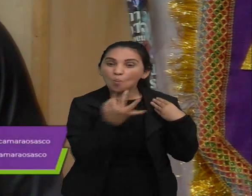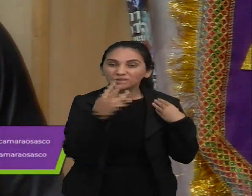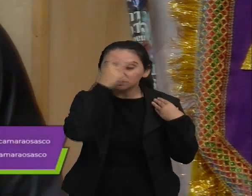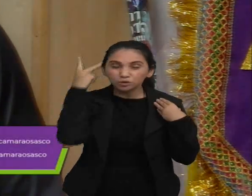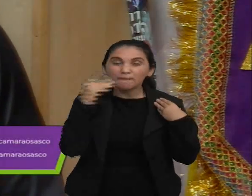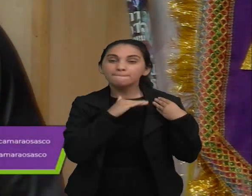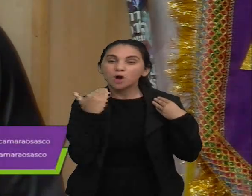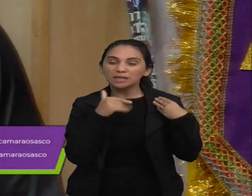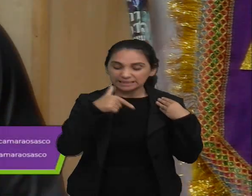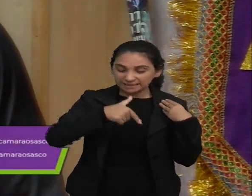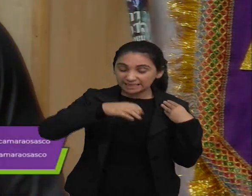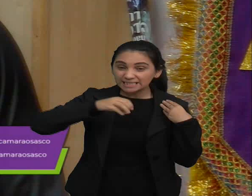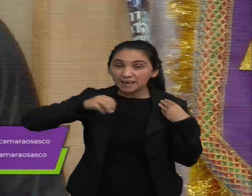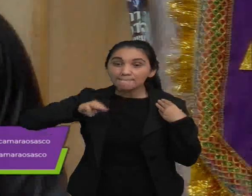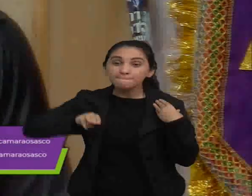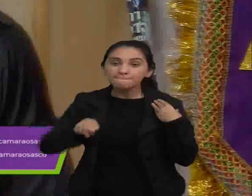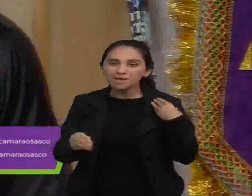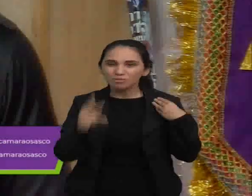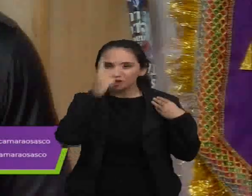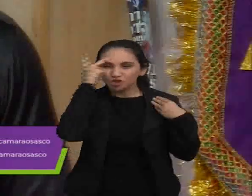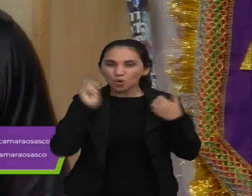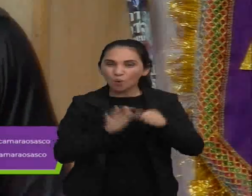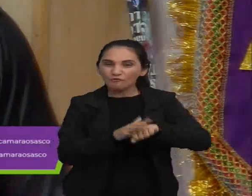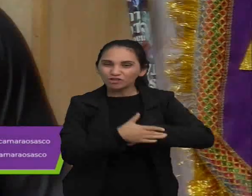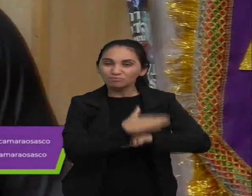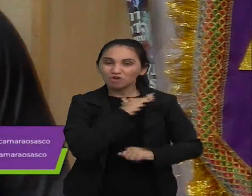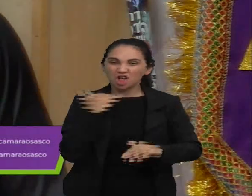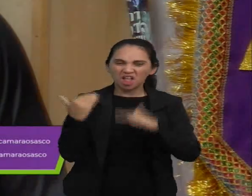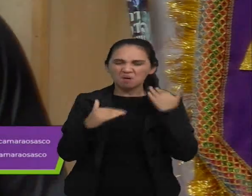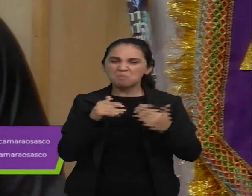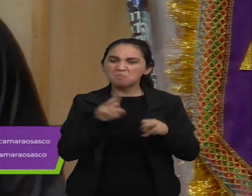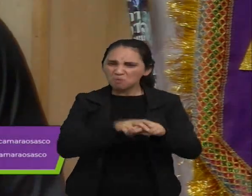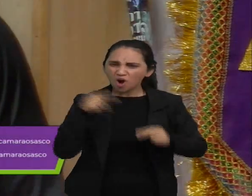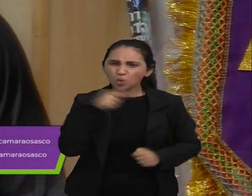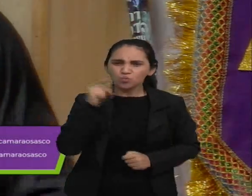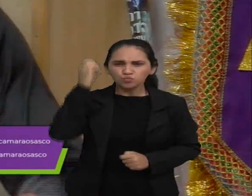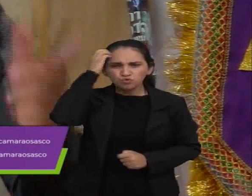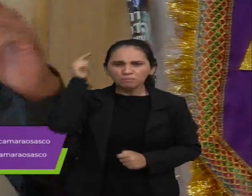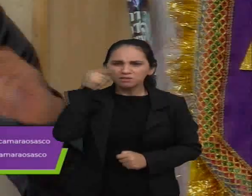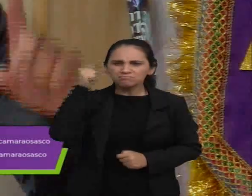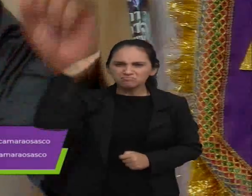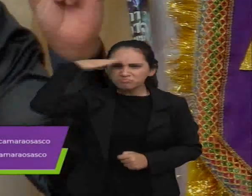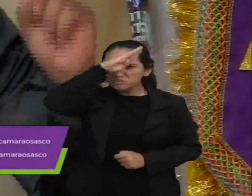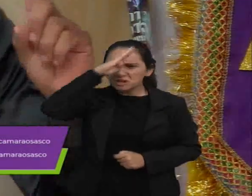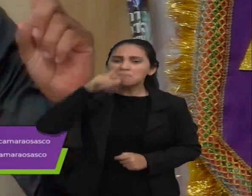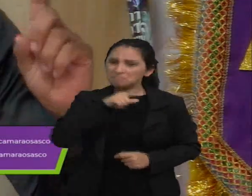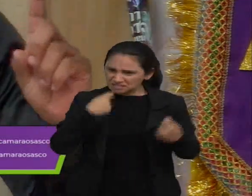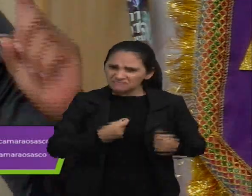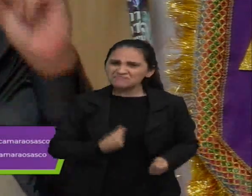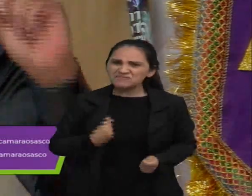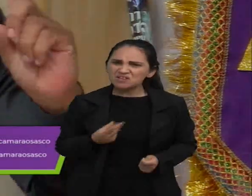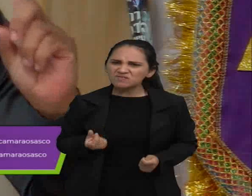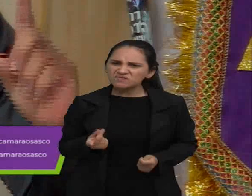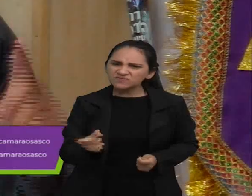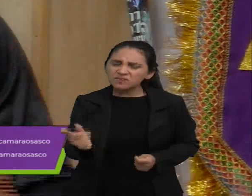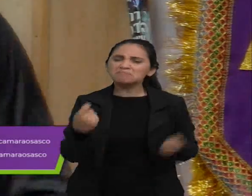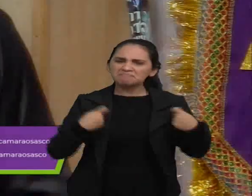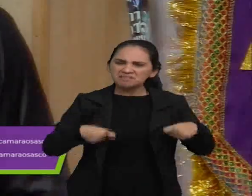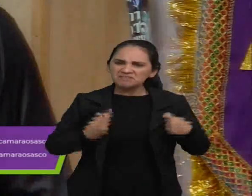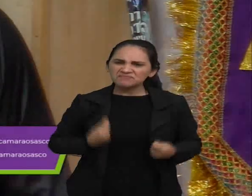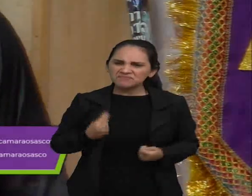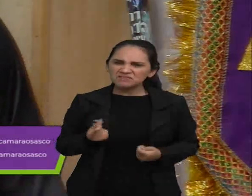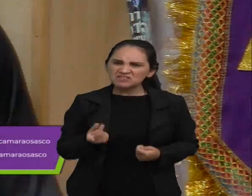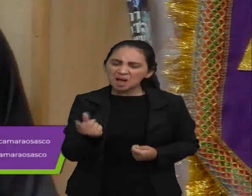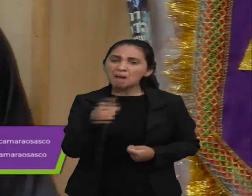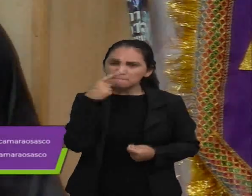mil mortes de covid que foram negligenciadas por esse cara que ele merece viver muito muito para